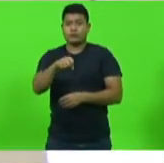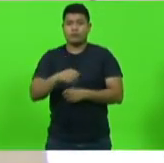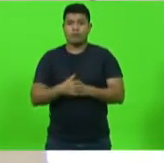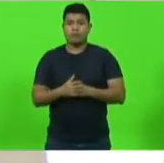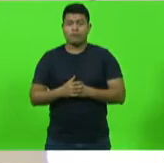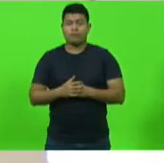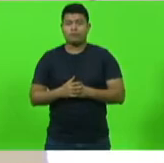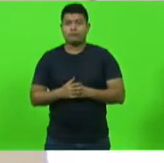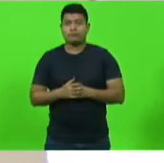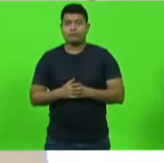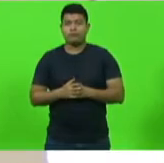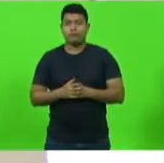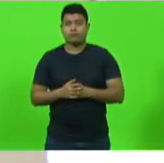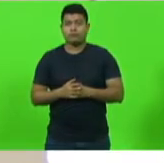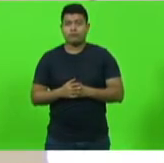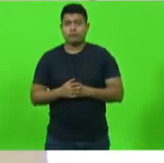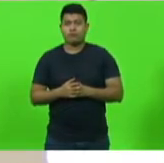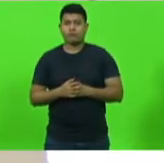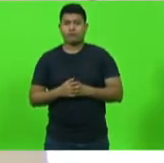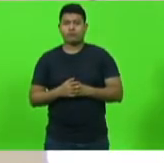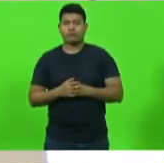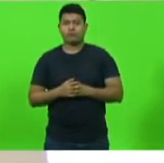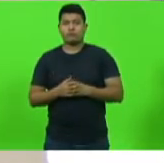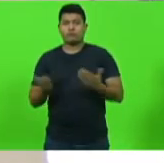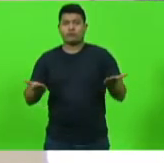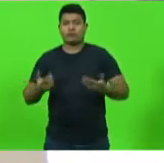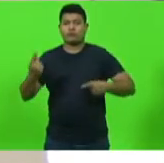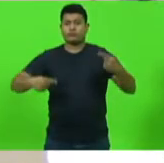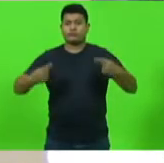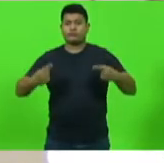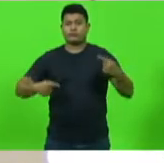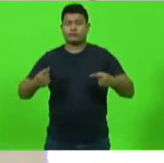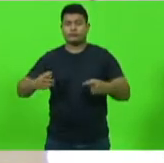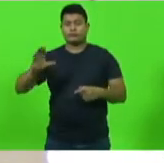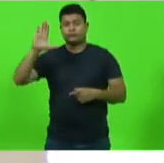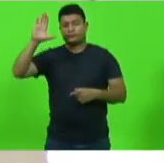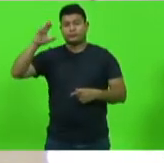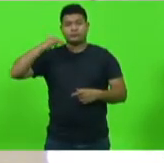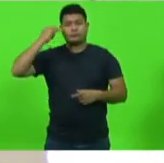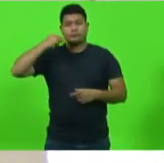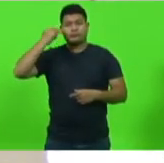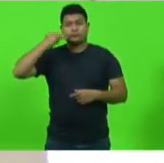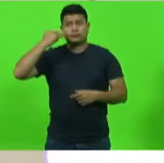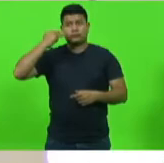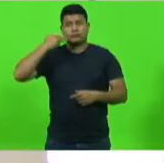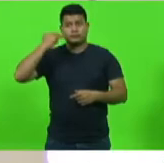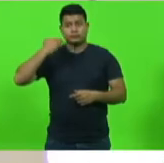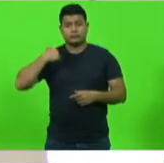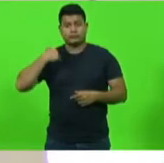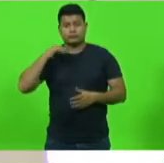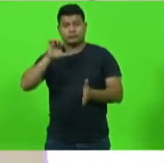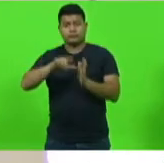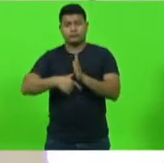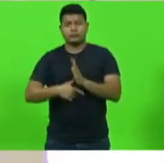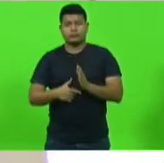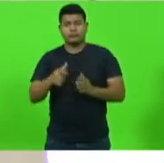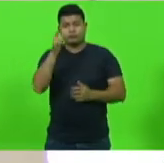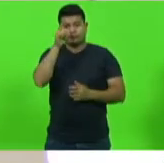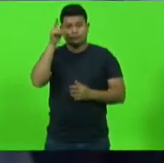Senhor presidente, para discutir a matéria... Para discutir a matéria, primeiro vamos ouvir o deputado Márcio Machado, na sequência, deputado Lércio Schuster.